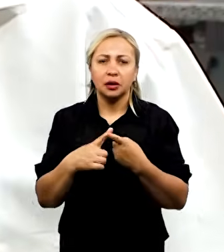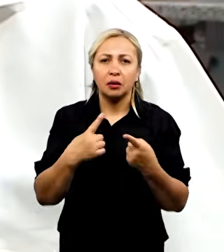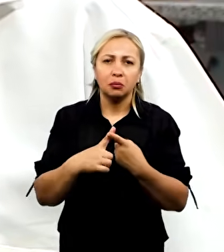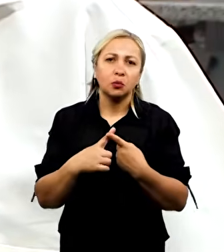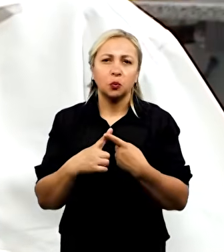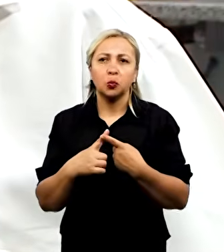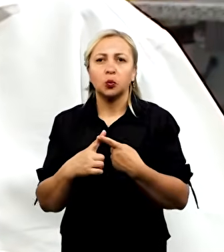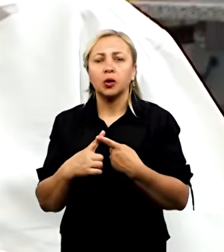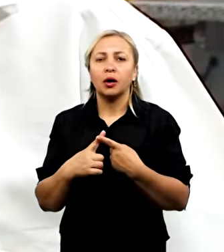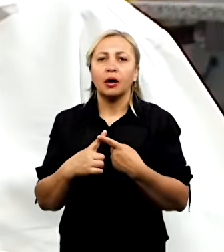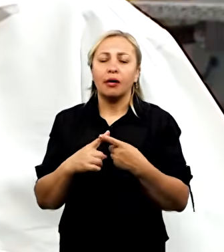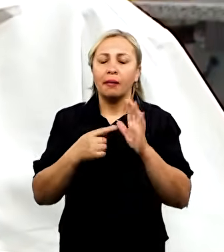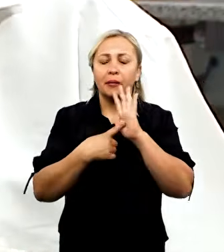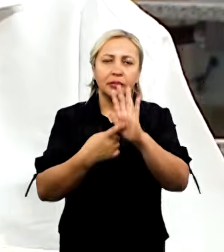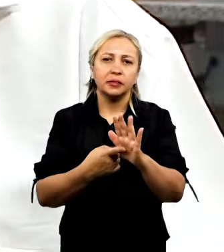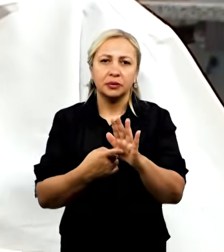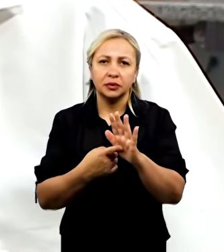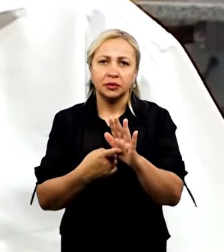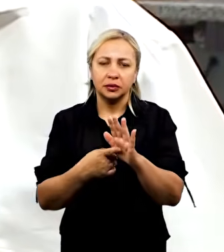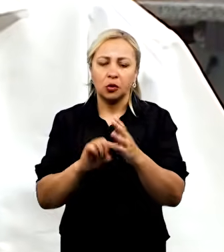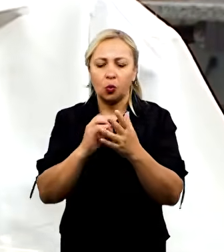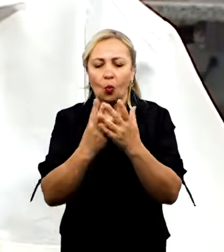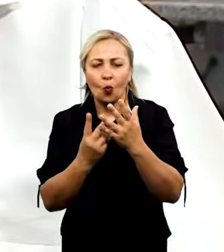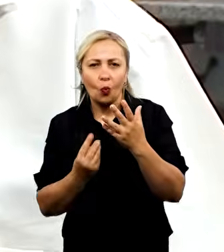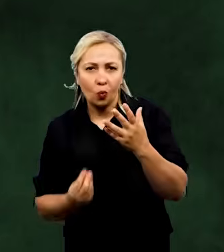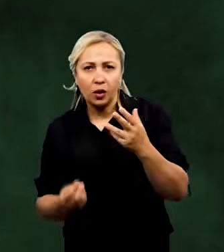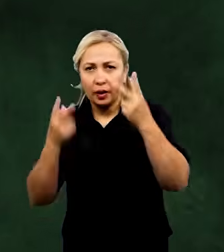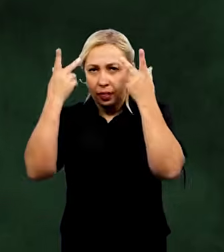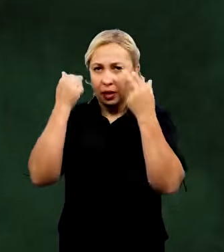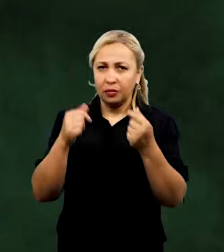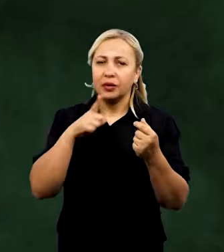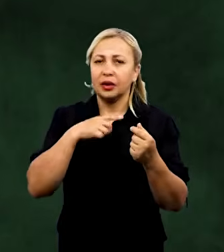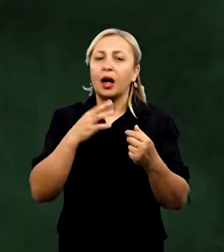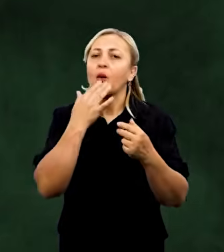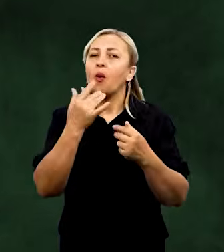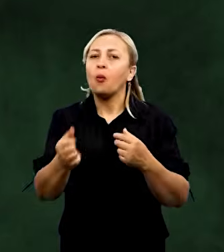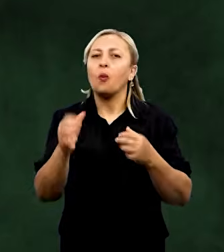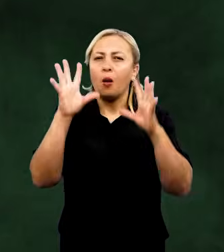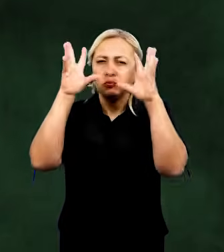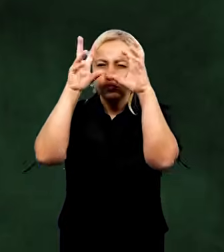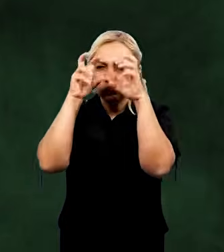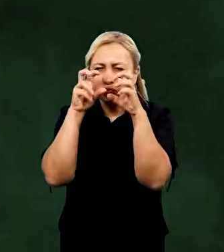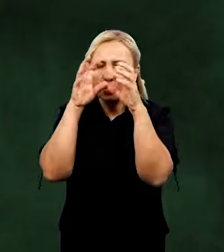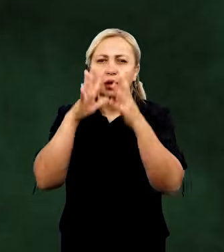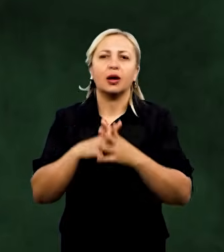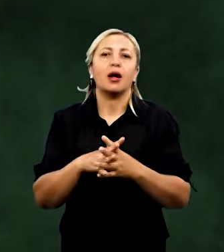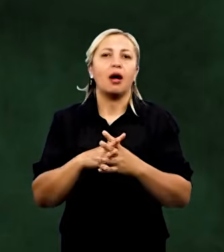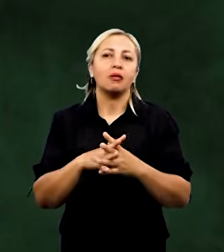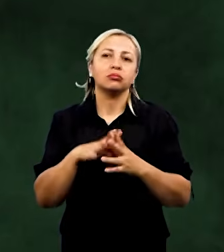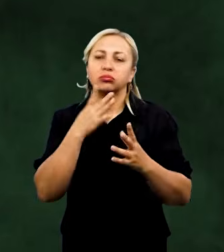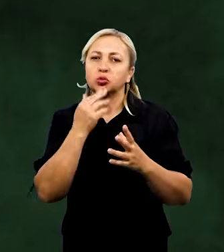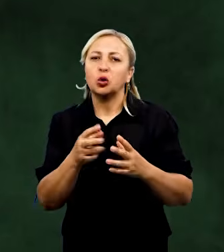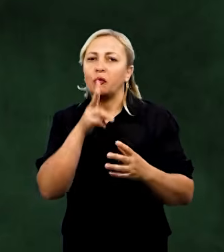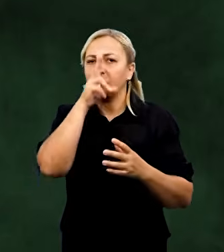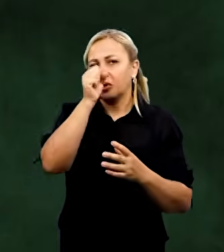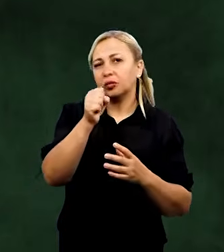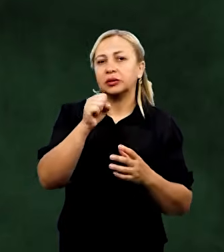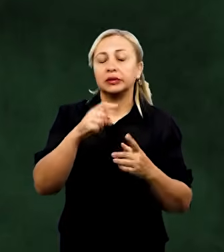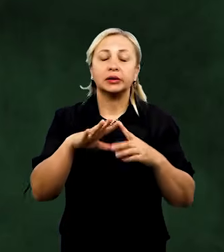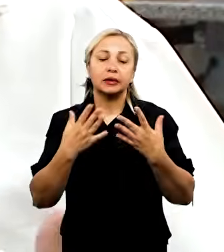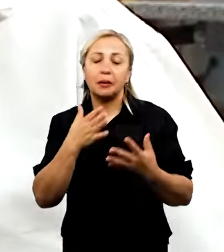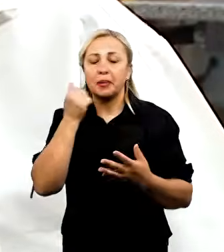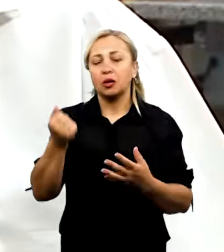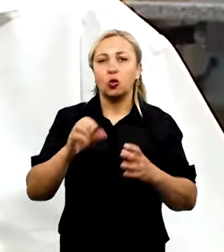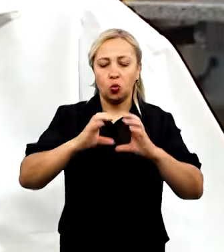de apresentação do extrato. O extrato natura ele tem uma coloração mais escura, uma coloração mais forte. Então, o gel ele traz